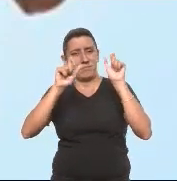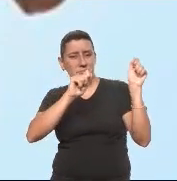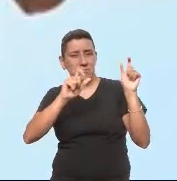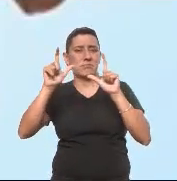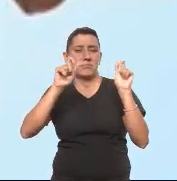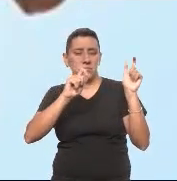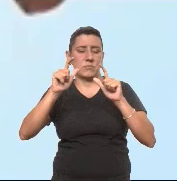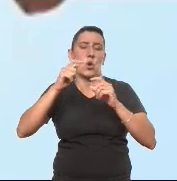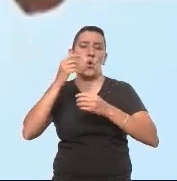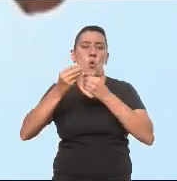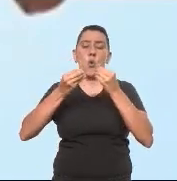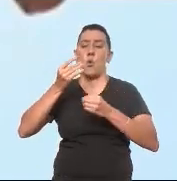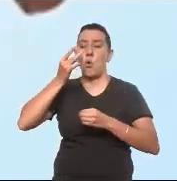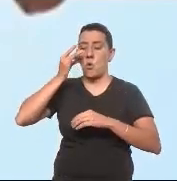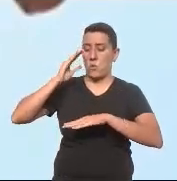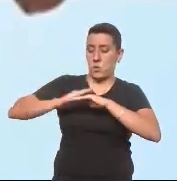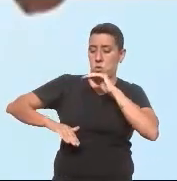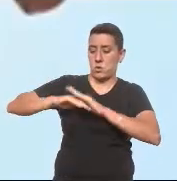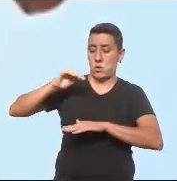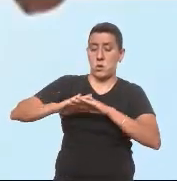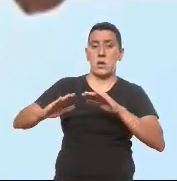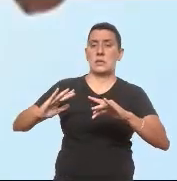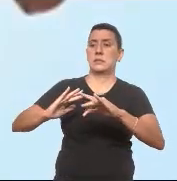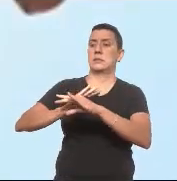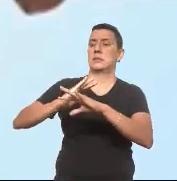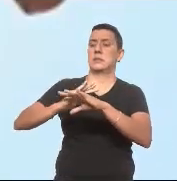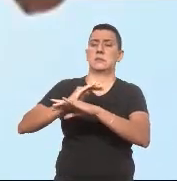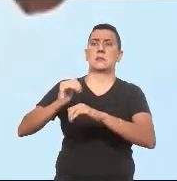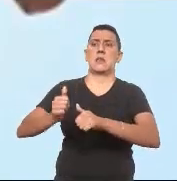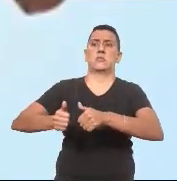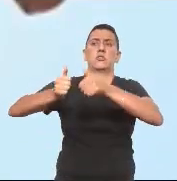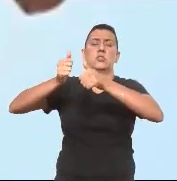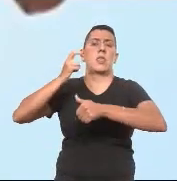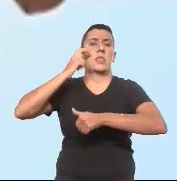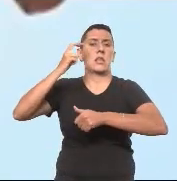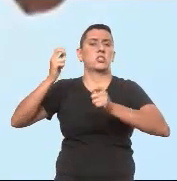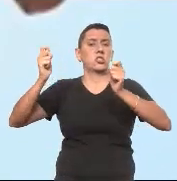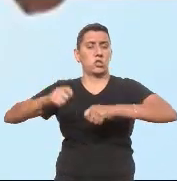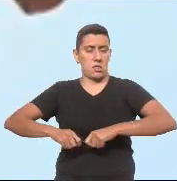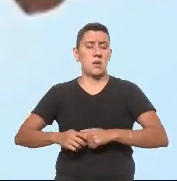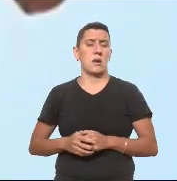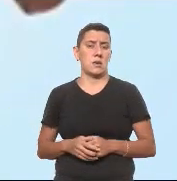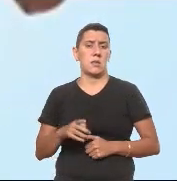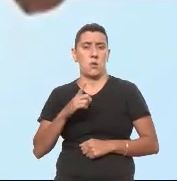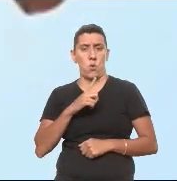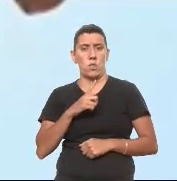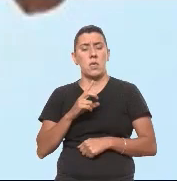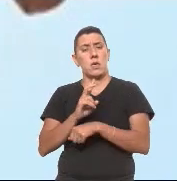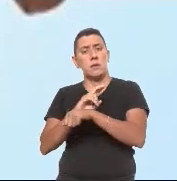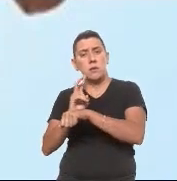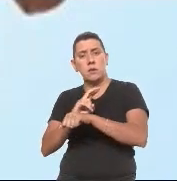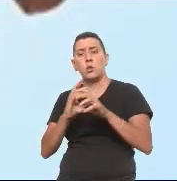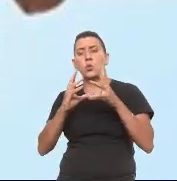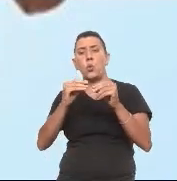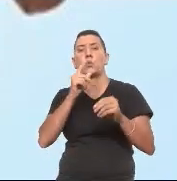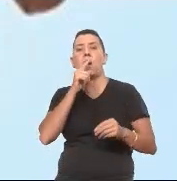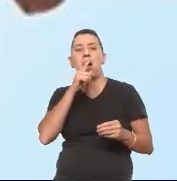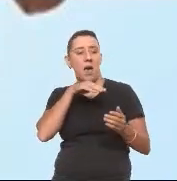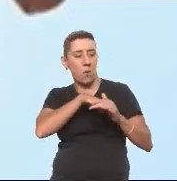funciona na prática né eu tenho todo o mapeamento da minha fonte que não é onde tá lá as minhas reservas